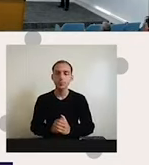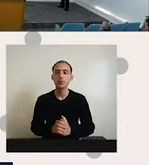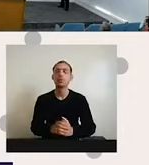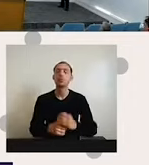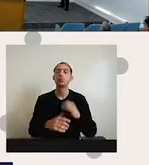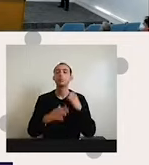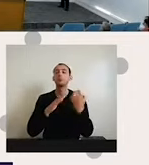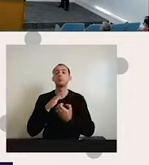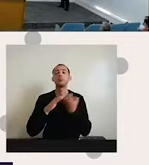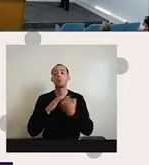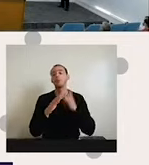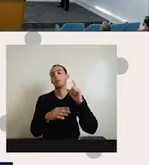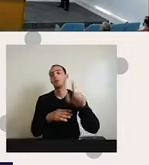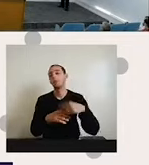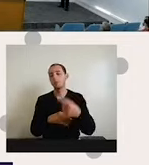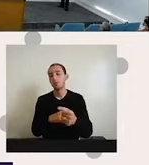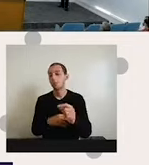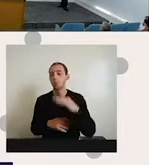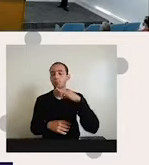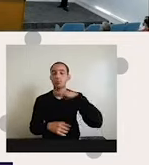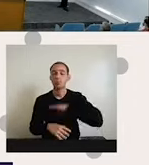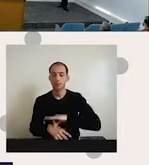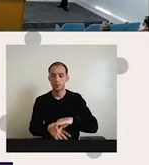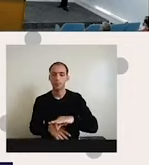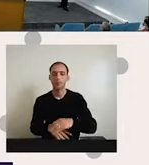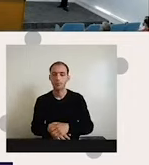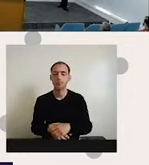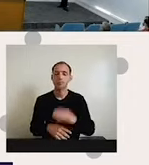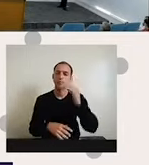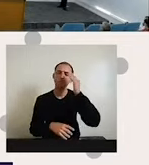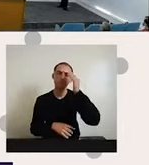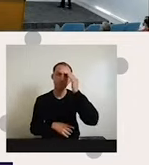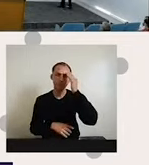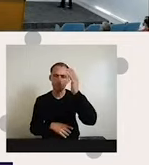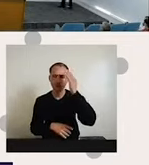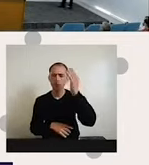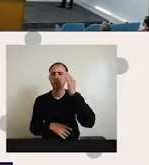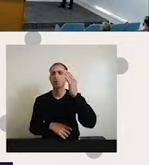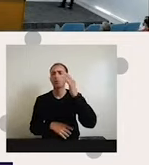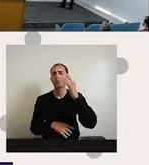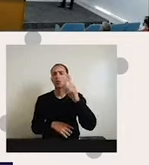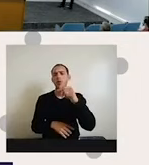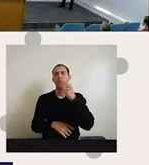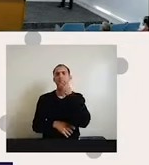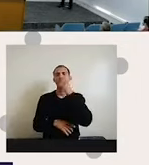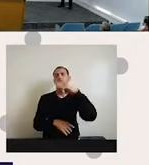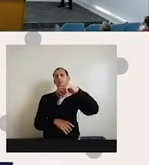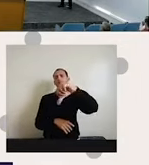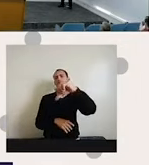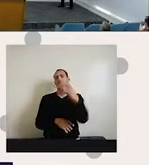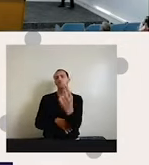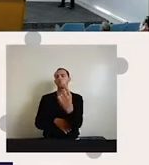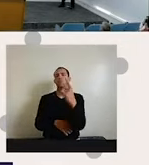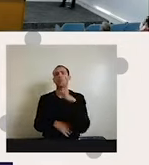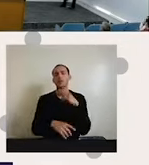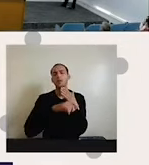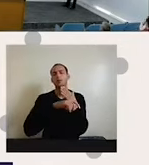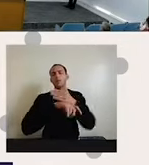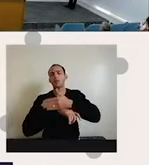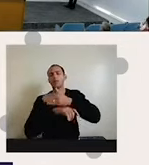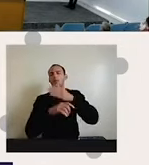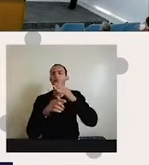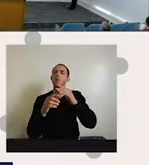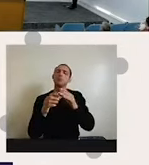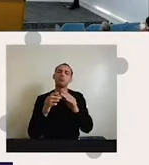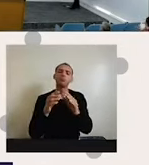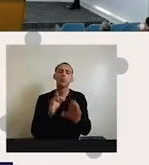então pode entrar no Conselho de Recursos da Previdência Social, solicitando para qualquer um desses nexos a reversão. E para o NETEP existe